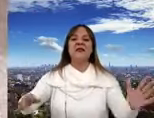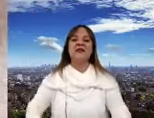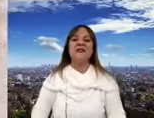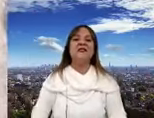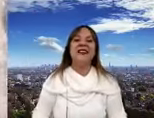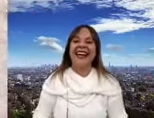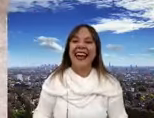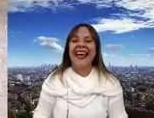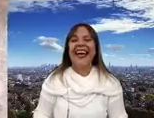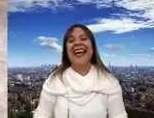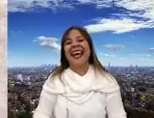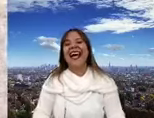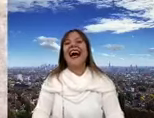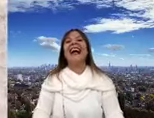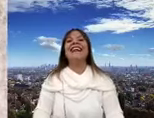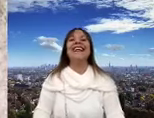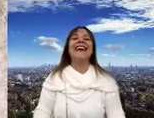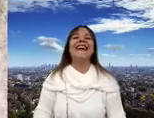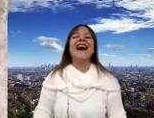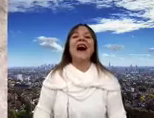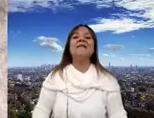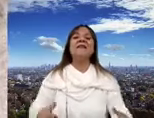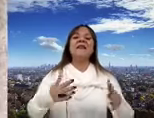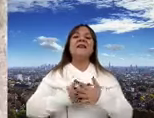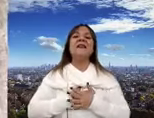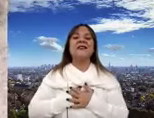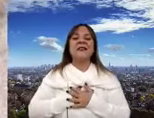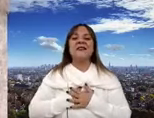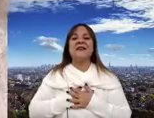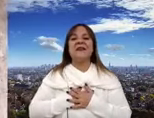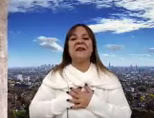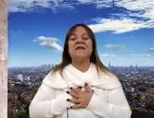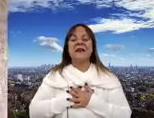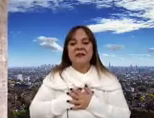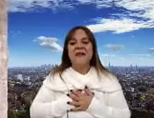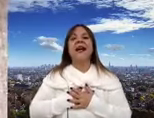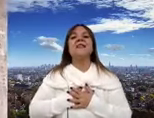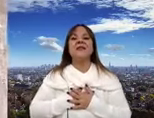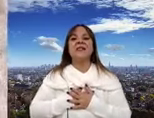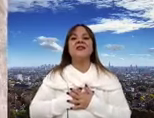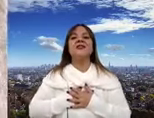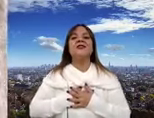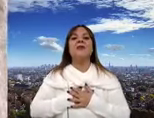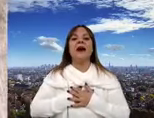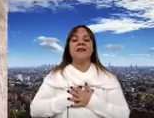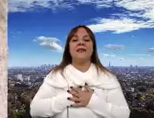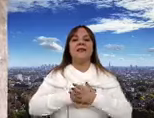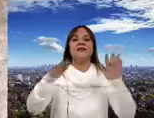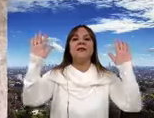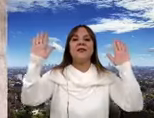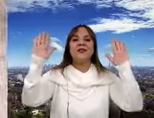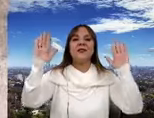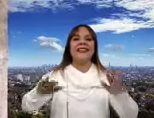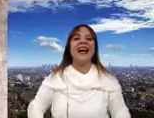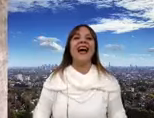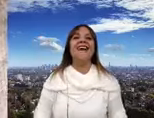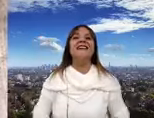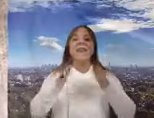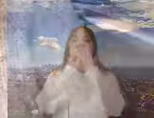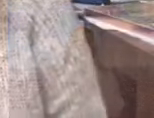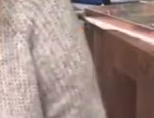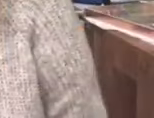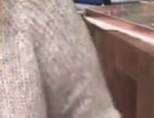né? Muito mais. Ai, que legal. Amor em nós com Santa Fé. Muito obrigada mesmo. E vocês são o máximo. Que Deus obrigado. Abençoe, tá?